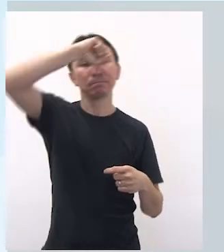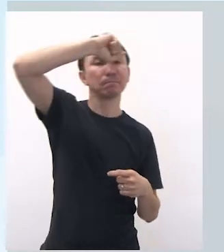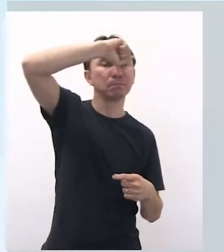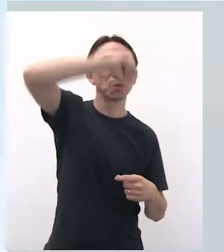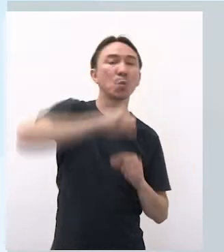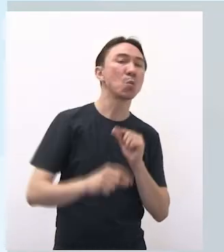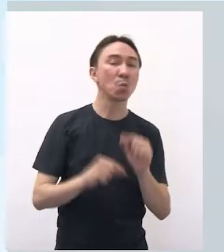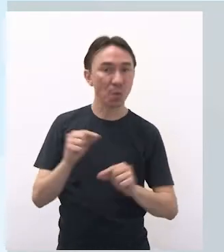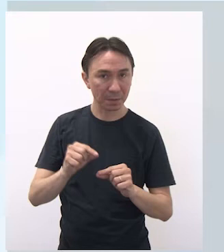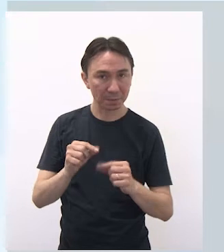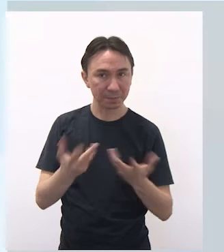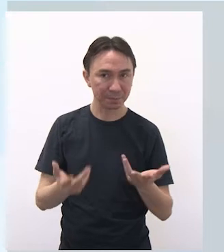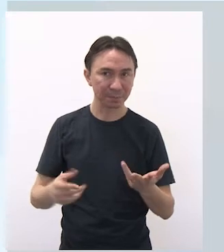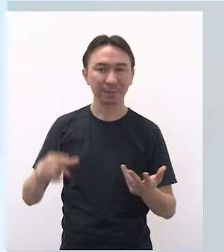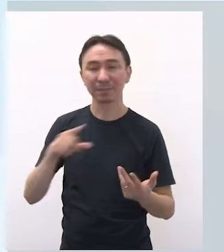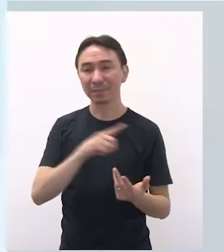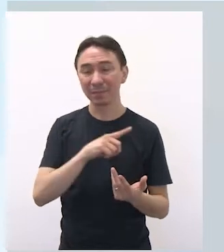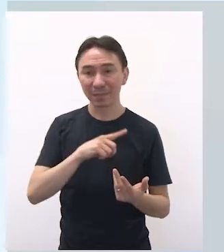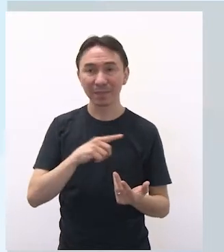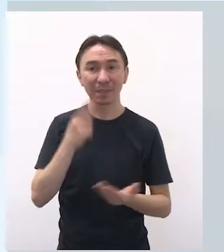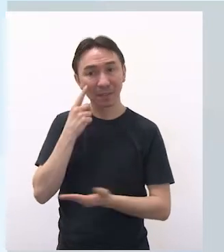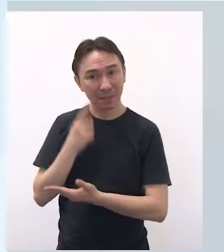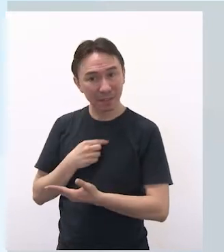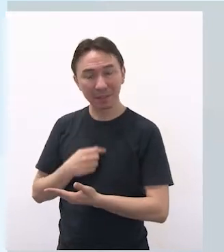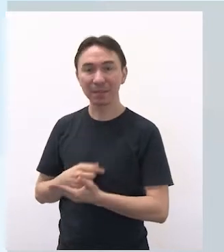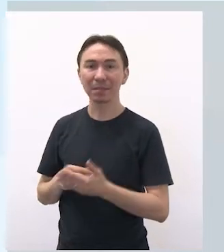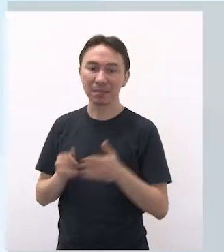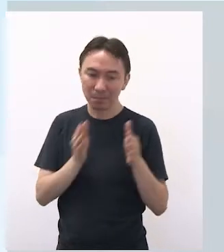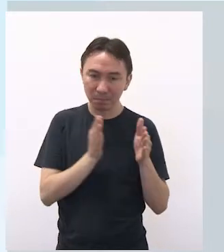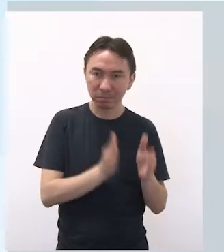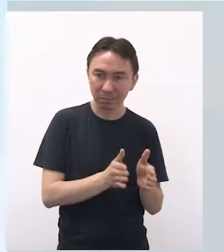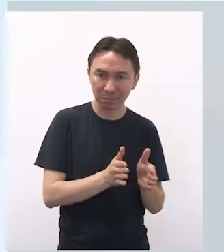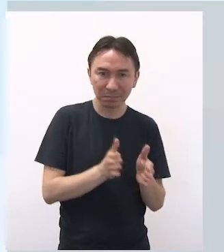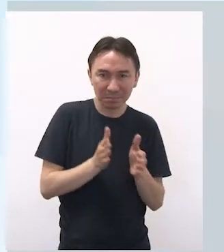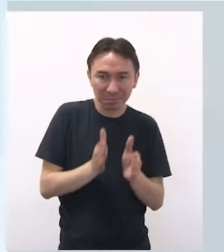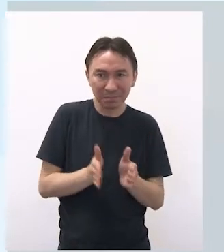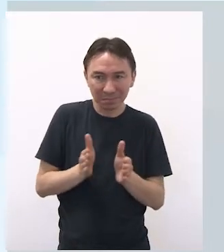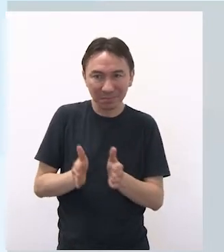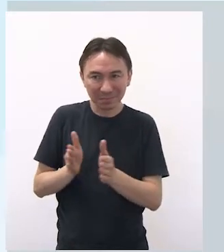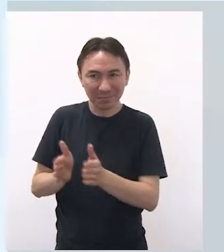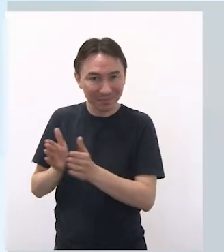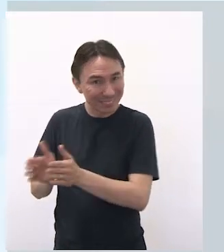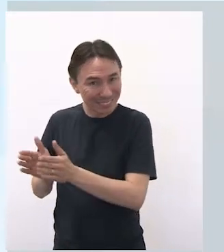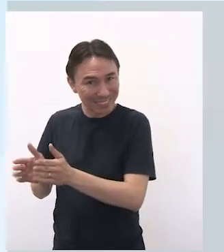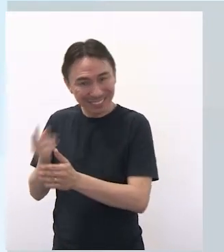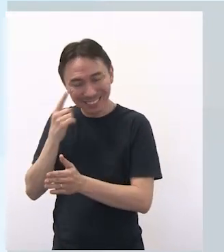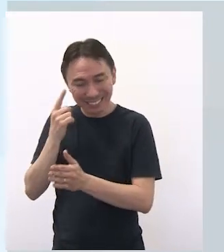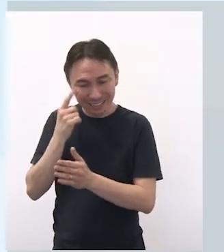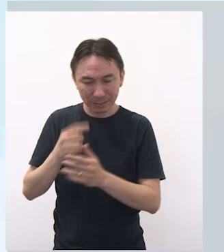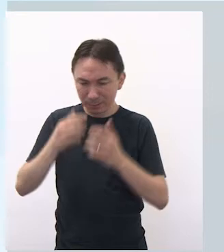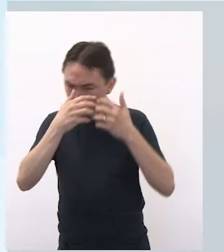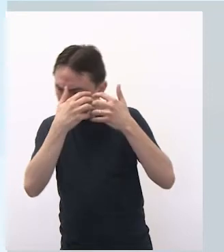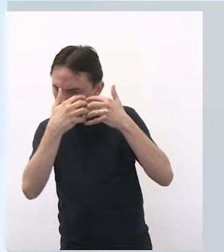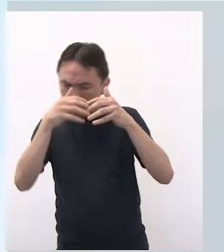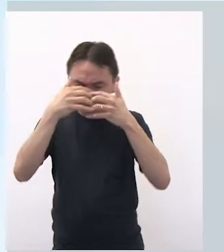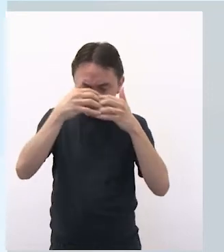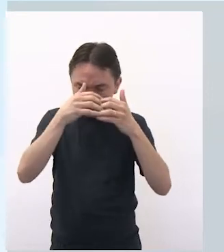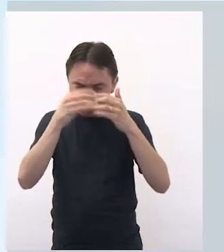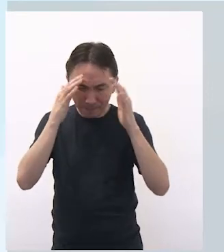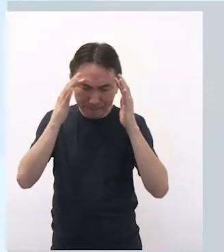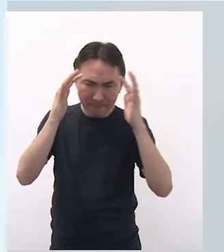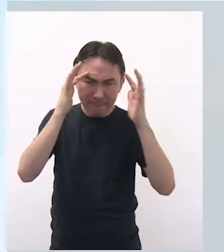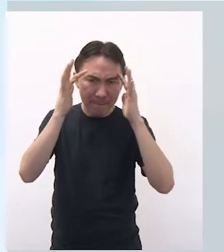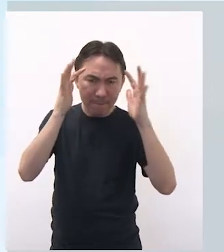habilidade. Então, quanto mais processos mentais esse meu estudante ele for mobilizar,